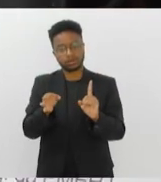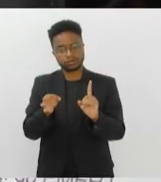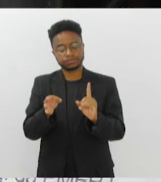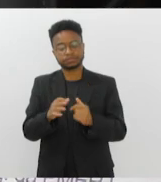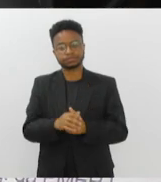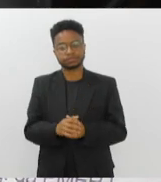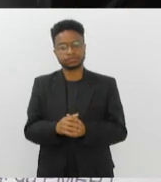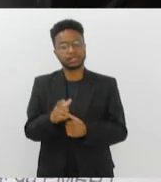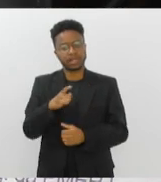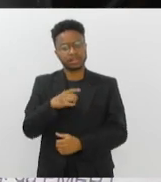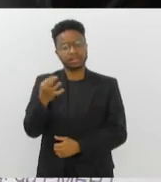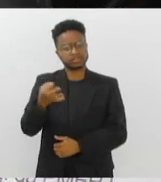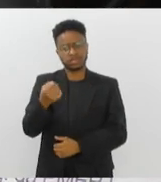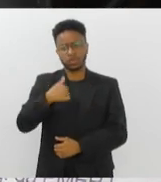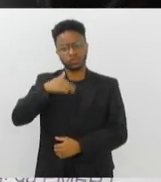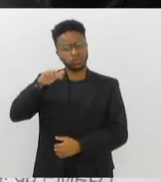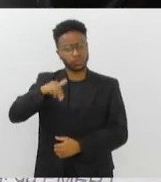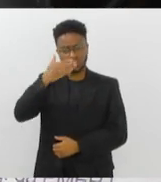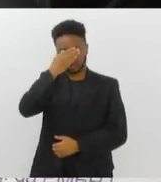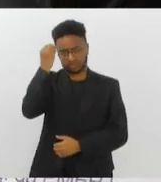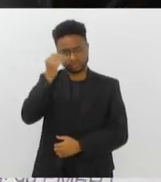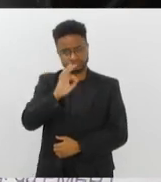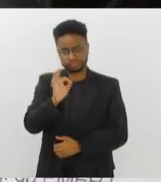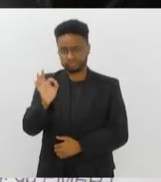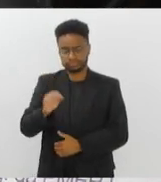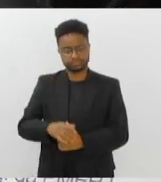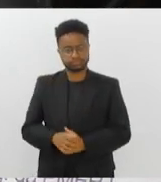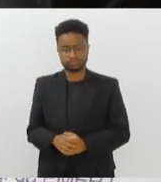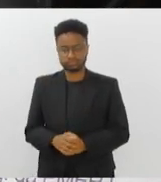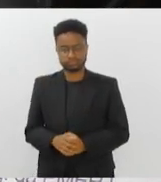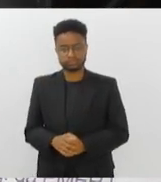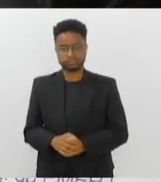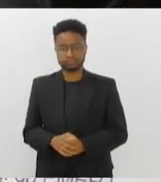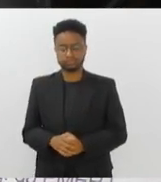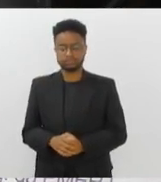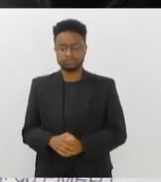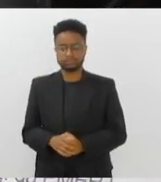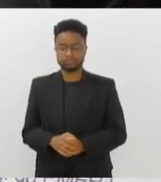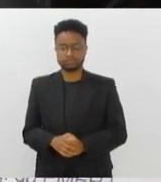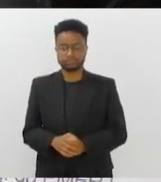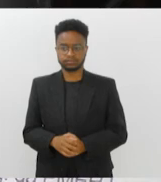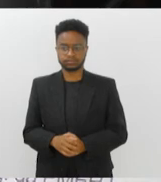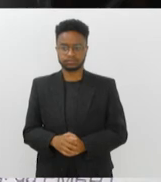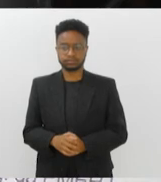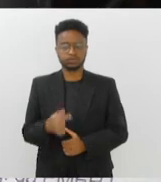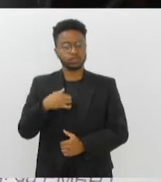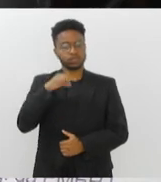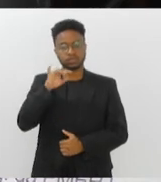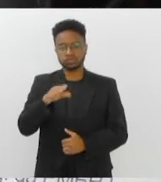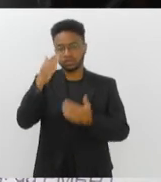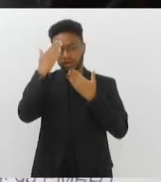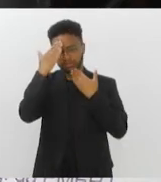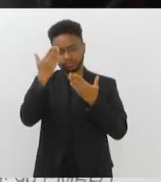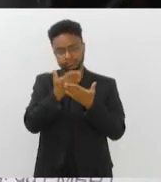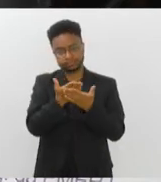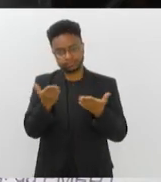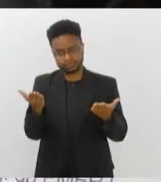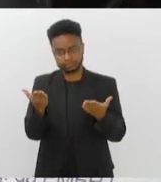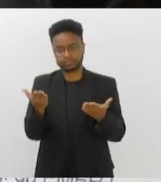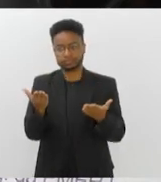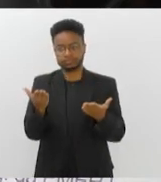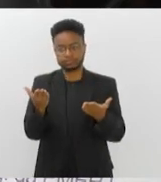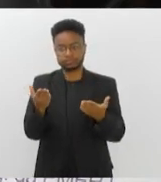com certeza, não vou esquecer nunca, que vou levar comigo. E só tenho a agradecer a todos.